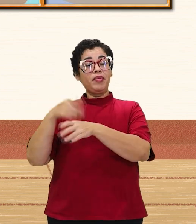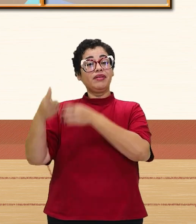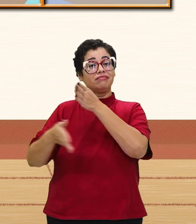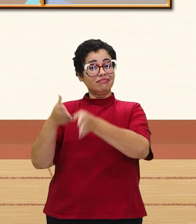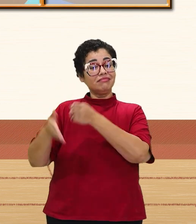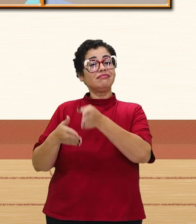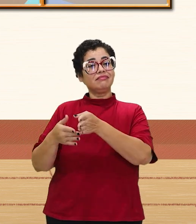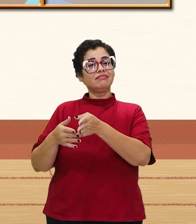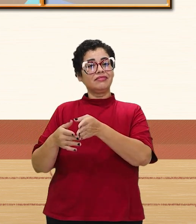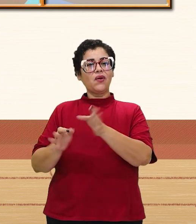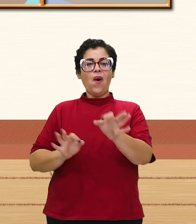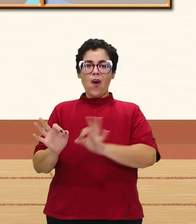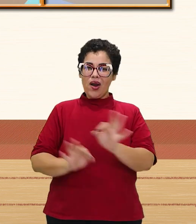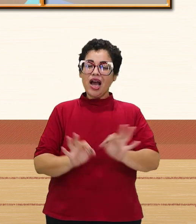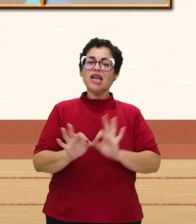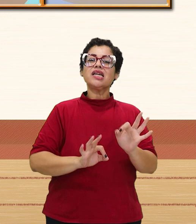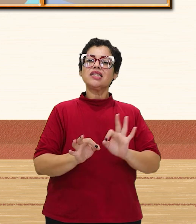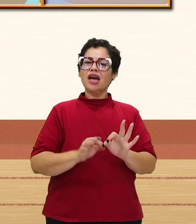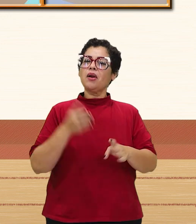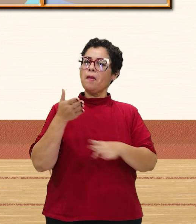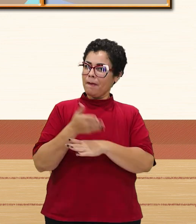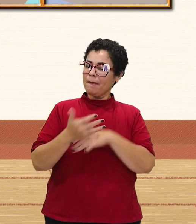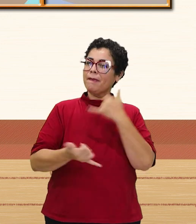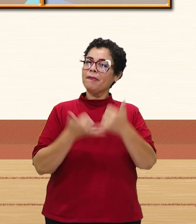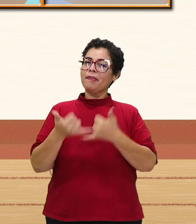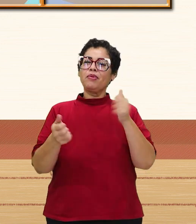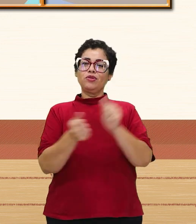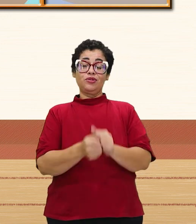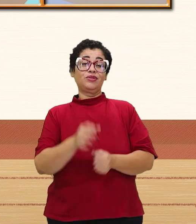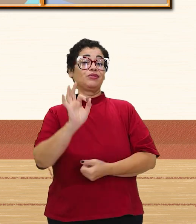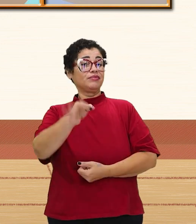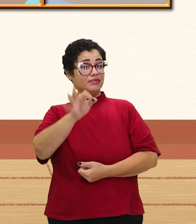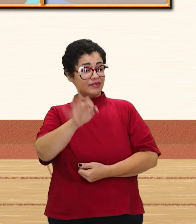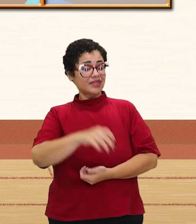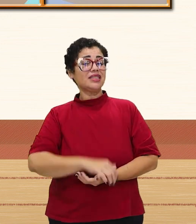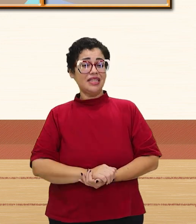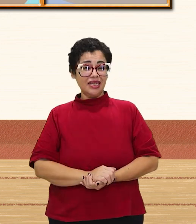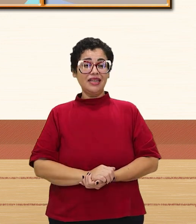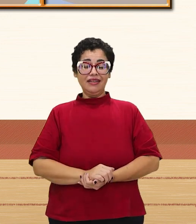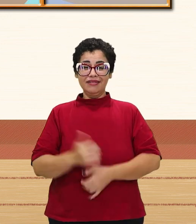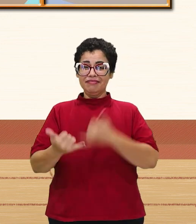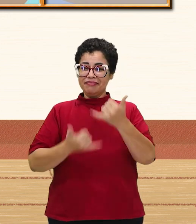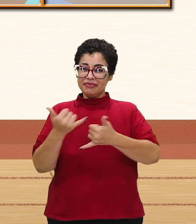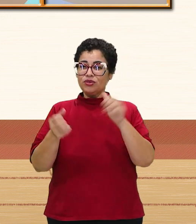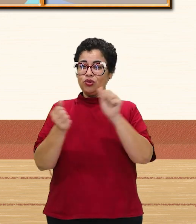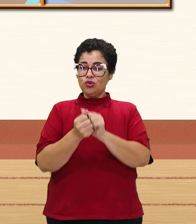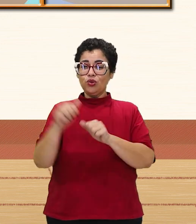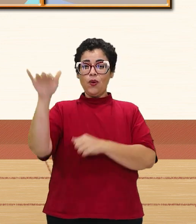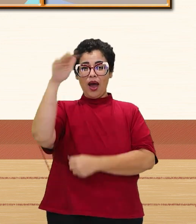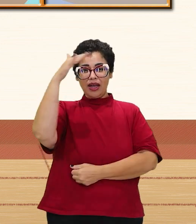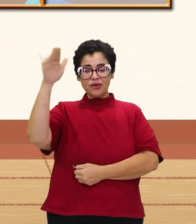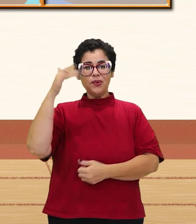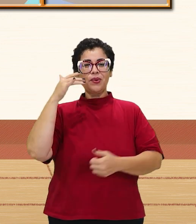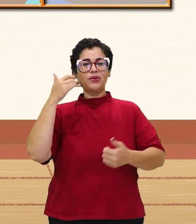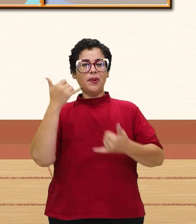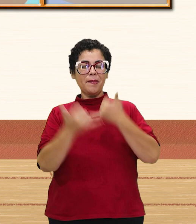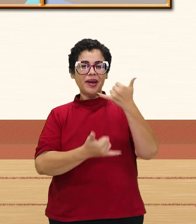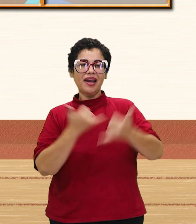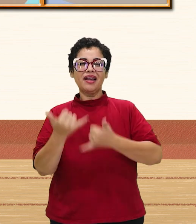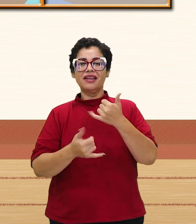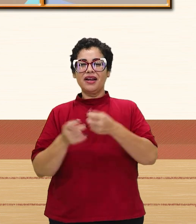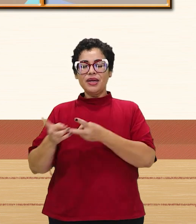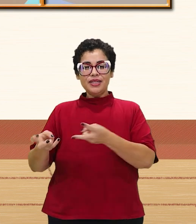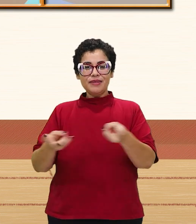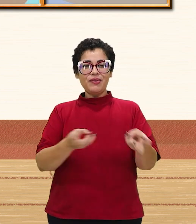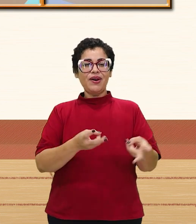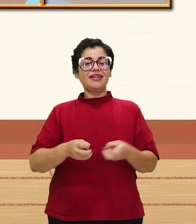momentos. Não só organizando, viu, gente, mas participando. É, isso mesmo, Isabel. A participação dos adultos nas brincadeiras e